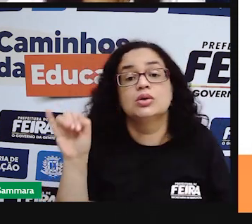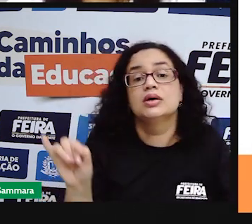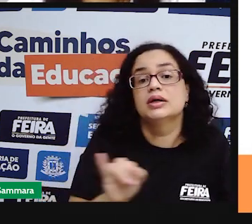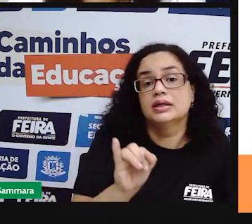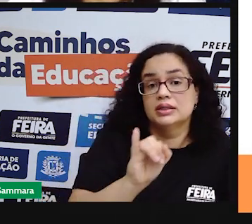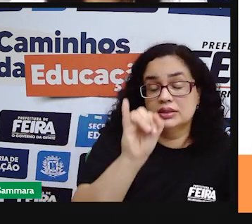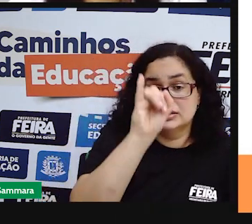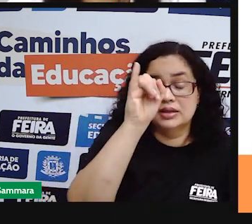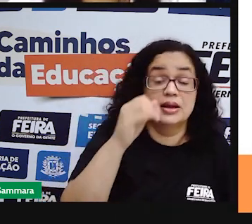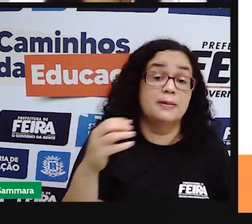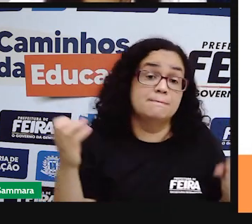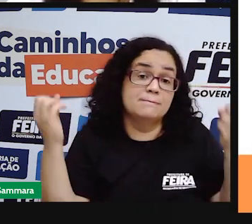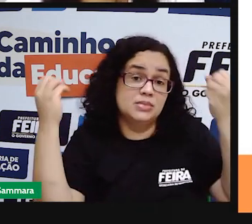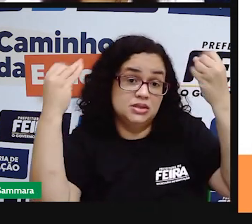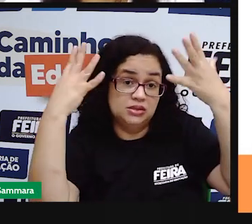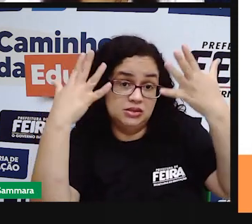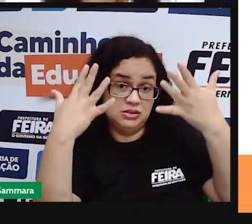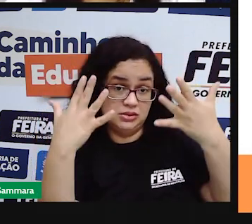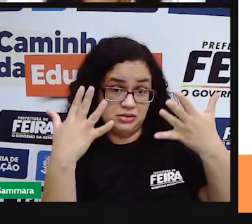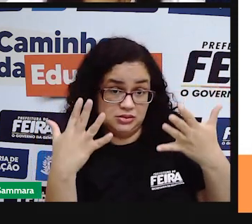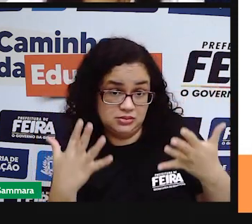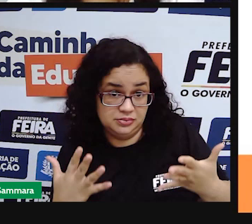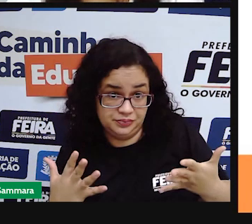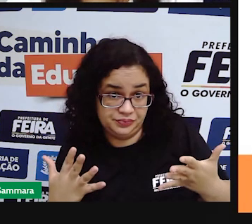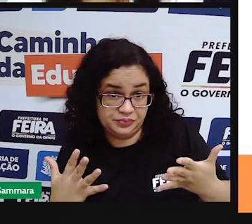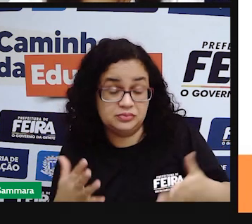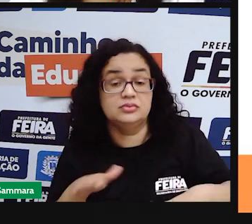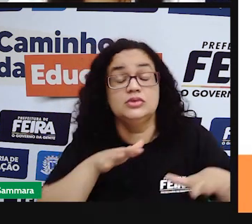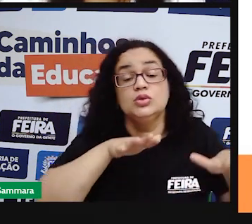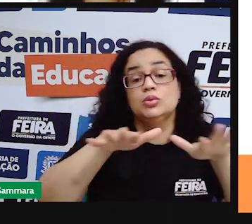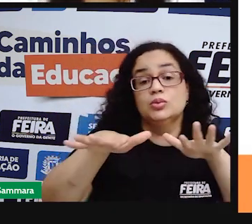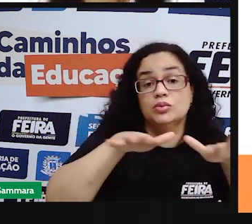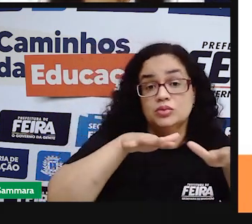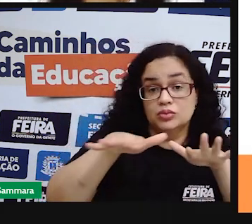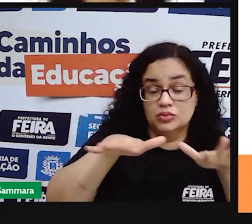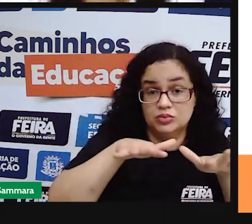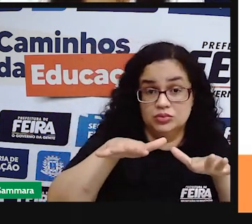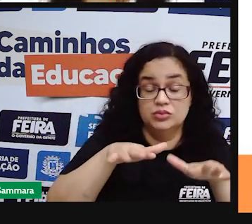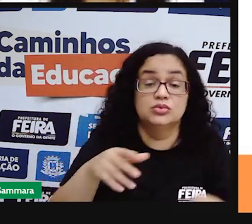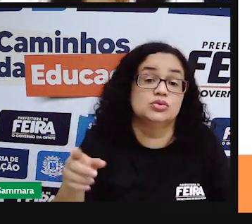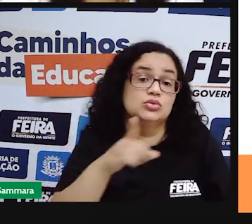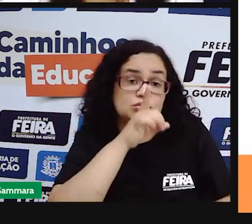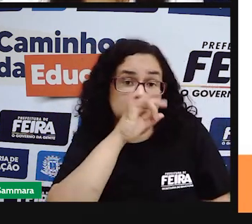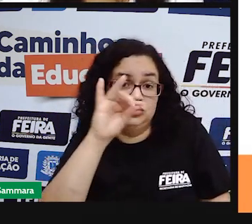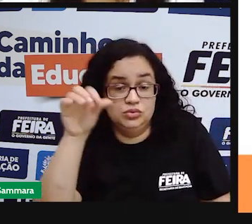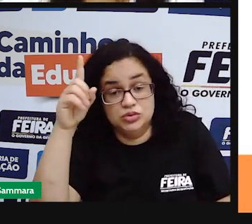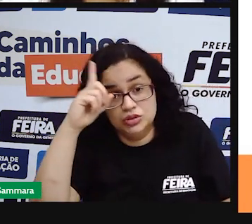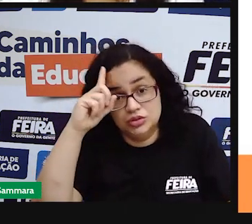para explicar várias situações de movimentação em nosso dia a dia.